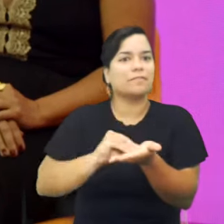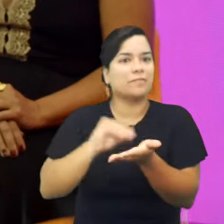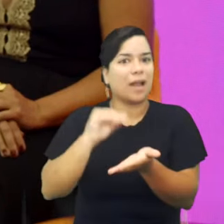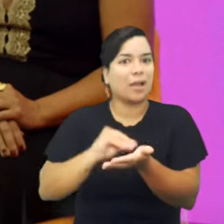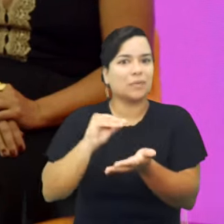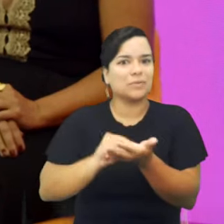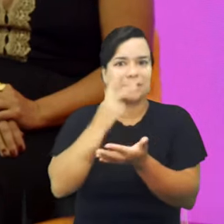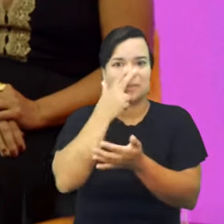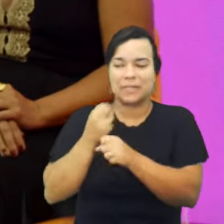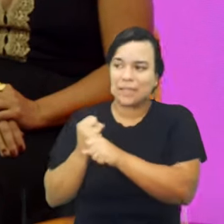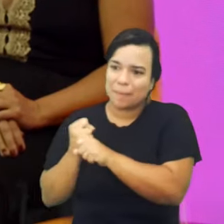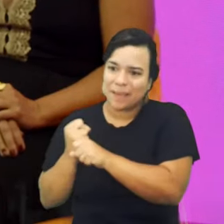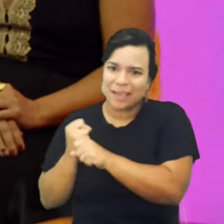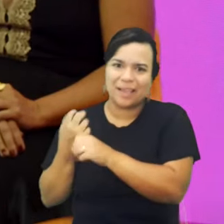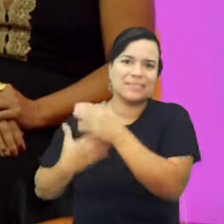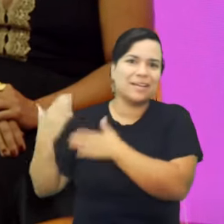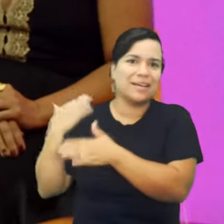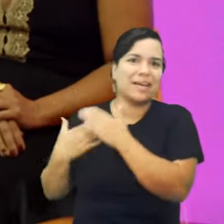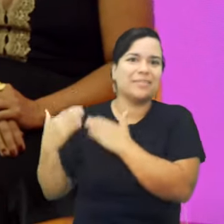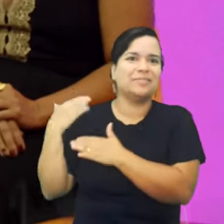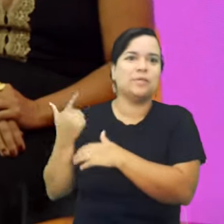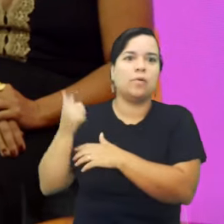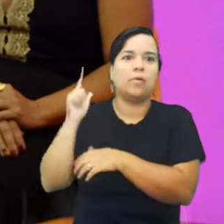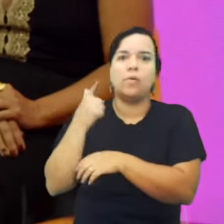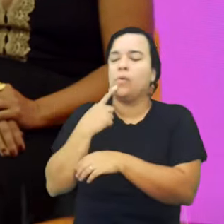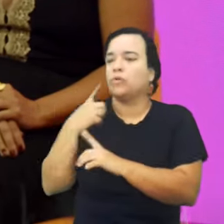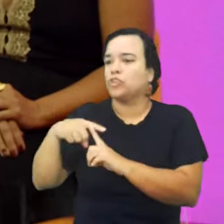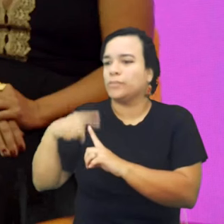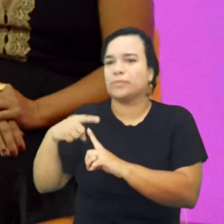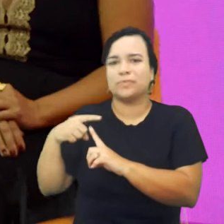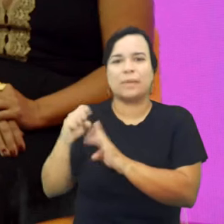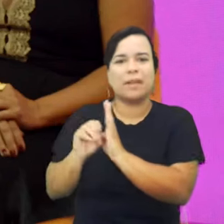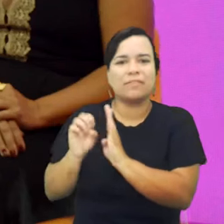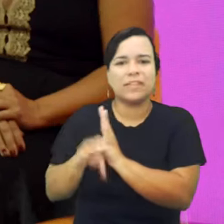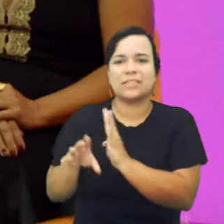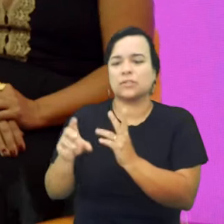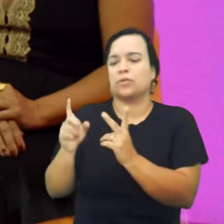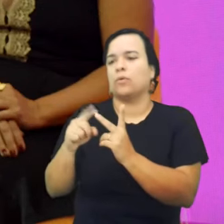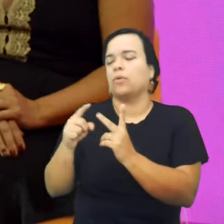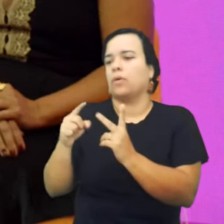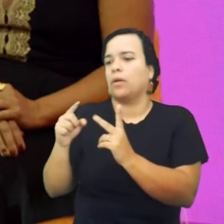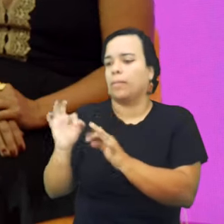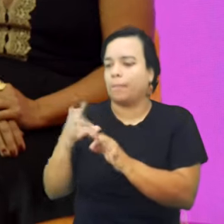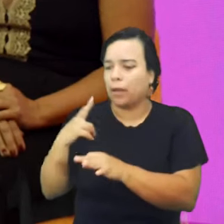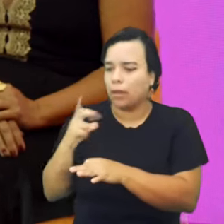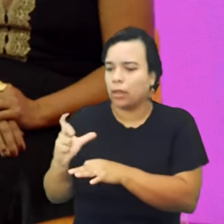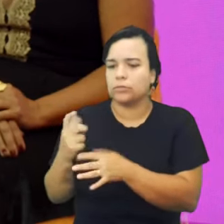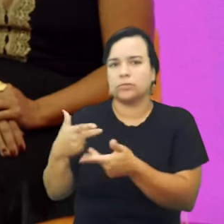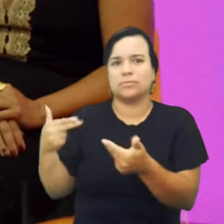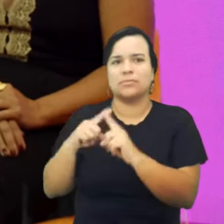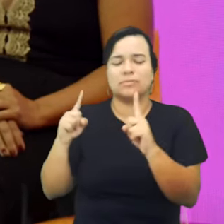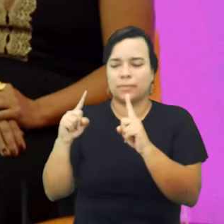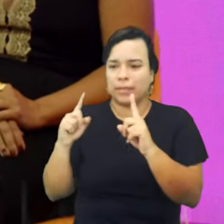apegada a uma hard skill tangível ali de o plano, o benefício, mas ela não está olhando para dentro, porque empreender é